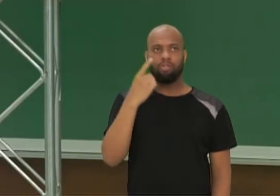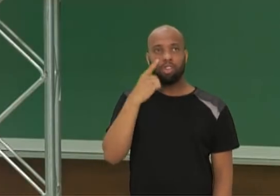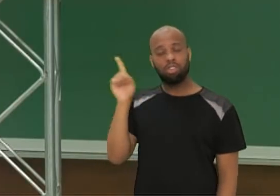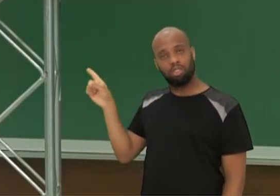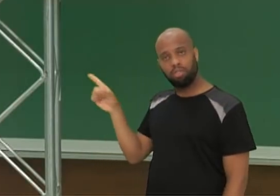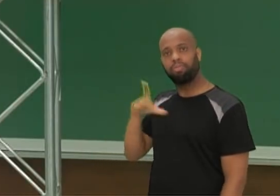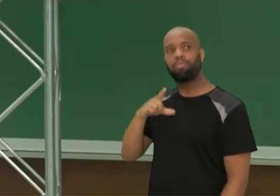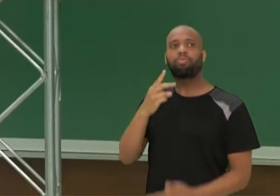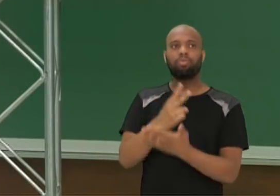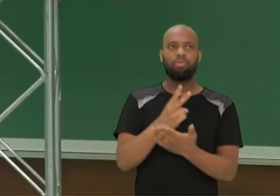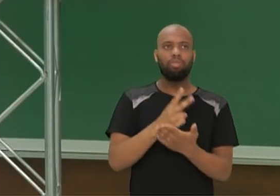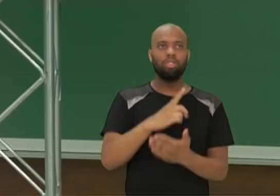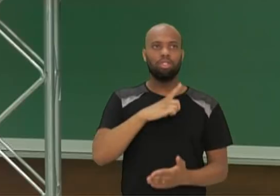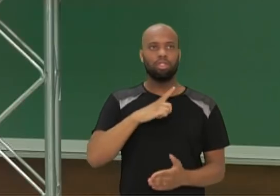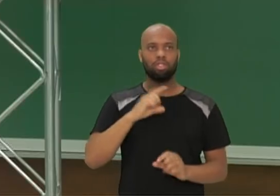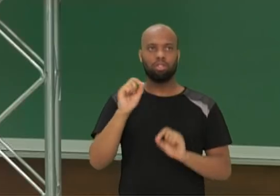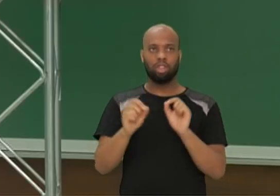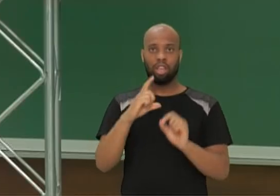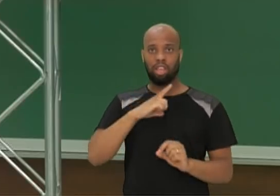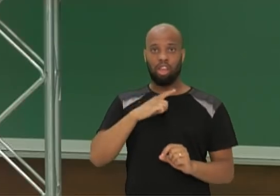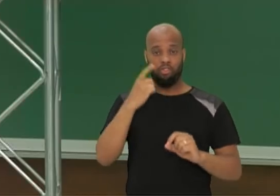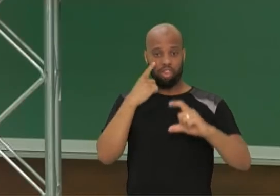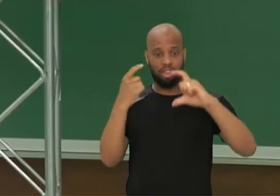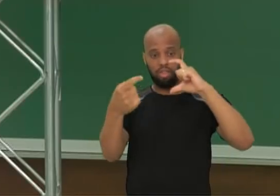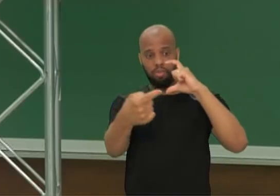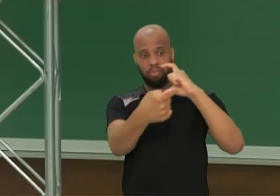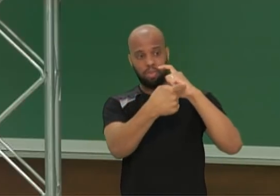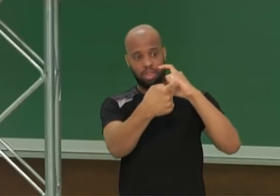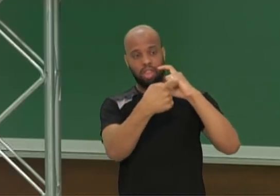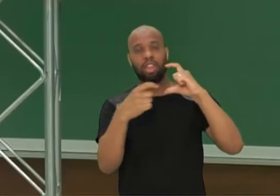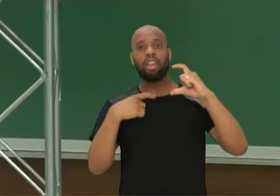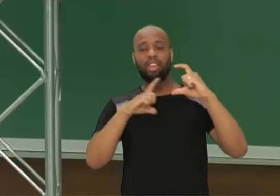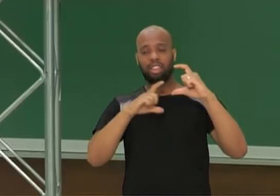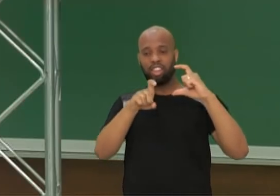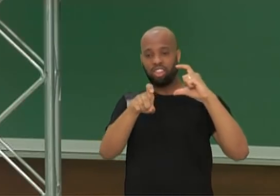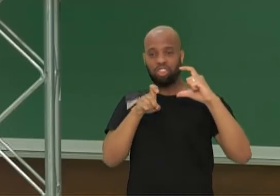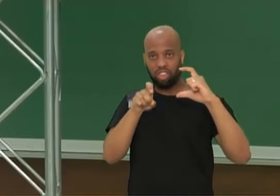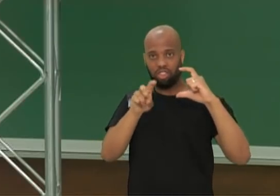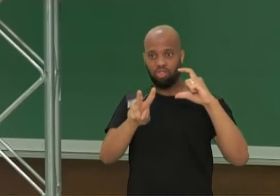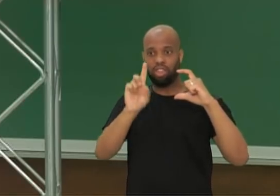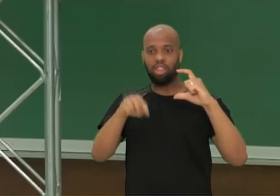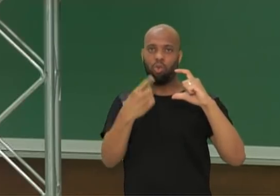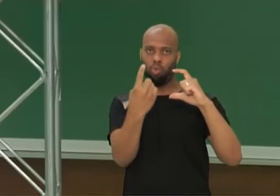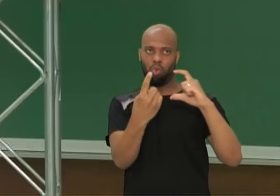mesmos valores. Aqui, o x do vértice é 1.